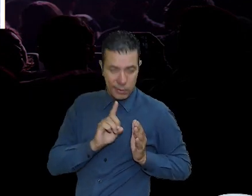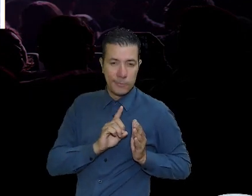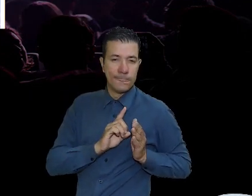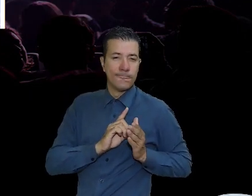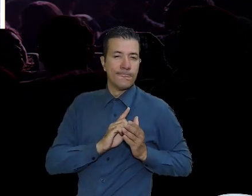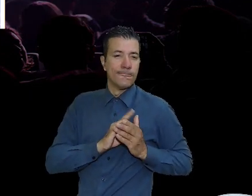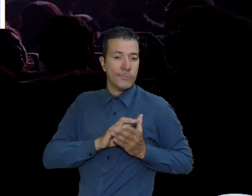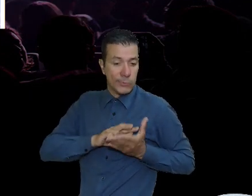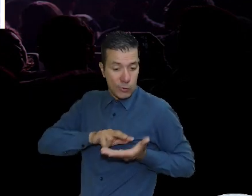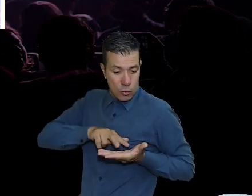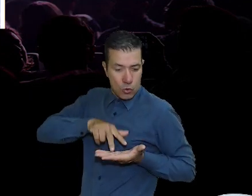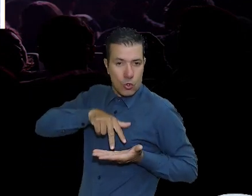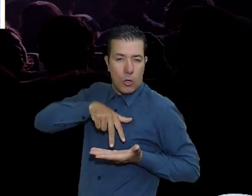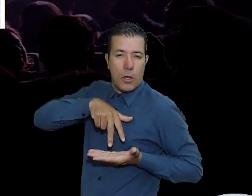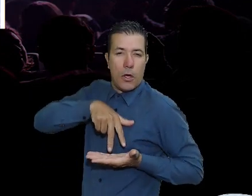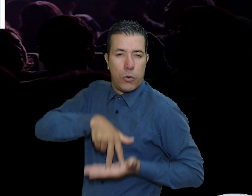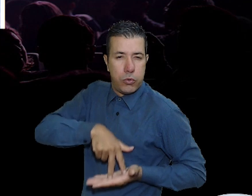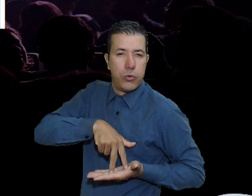Deus, te